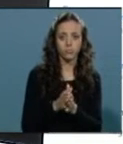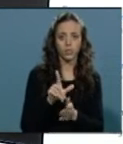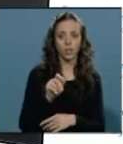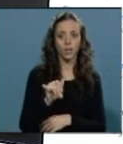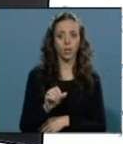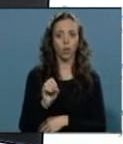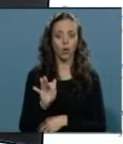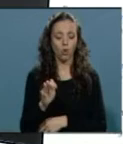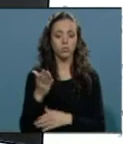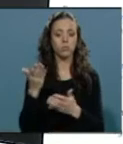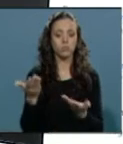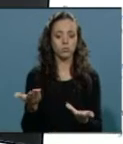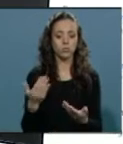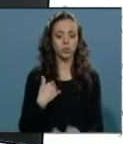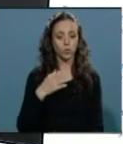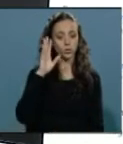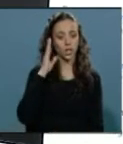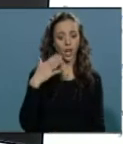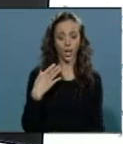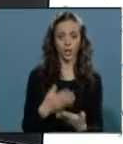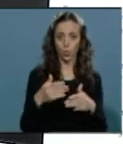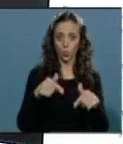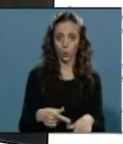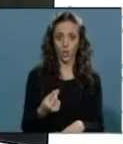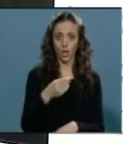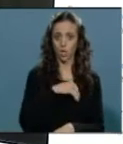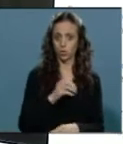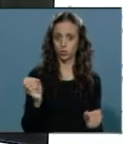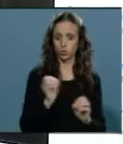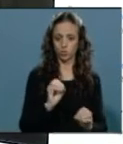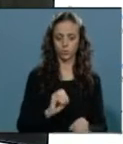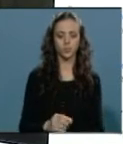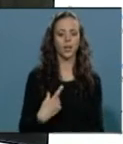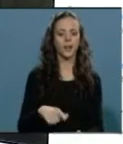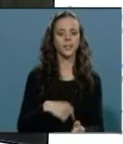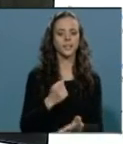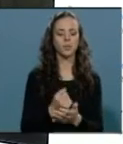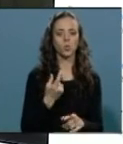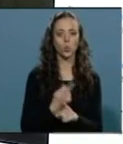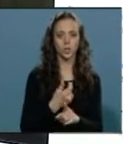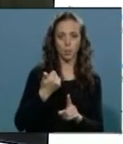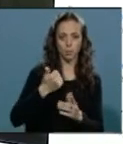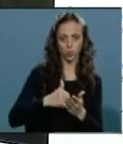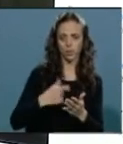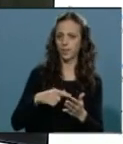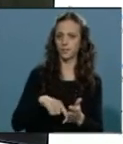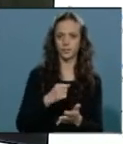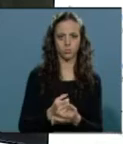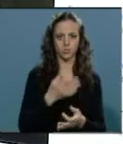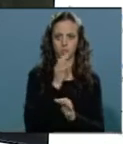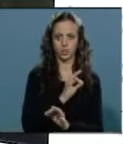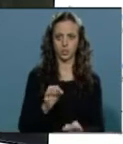layoff, que, pelo que sei até hoje, ainda não caiu o dinheiro. Há sempre coisas para corrigir, haverá com certeza. Estamos